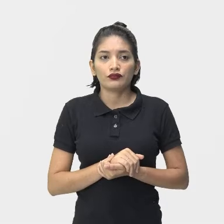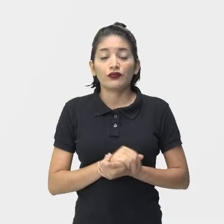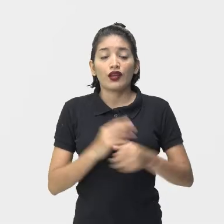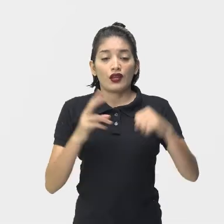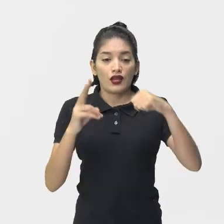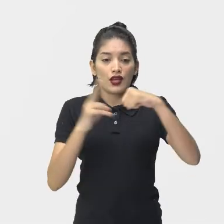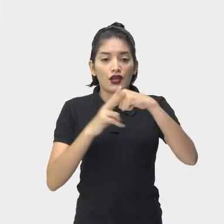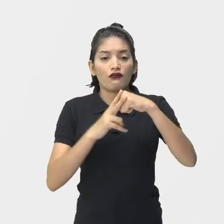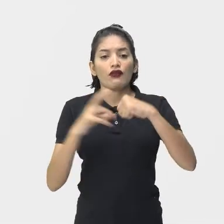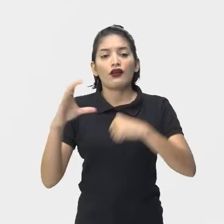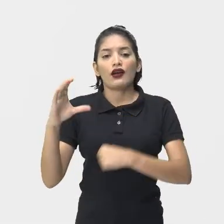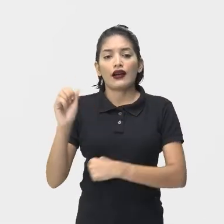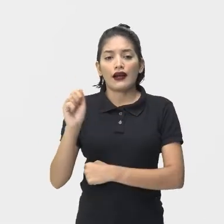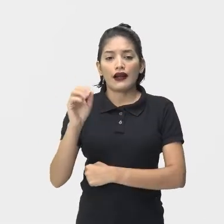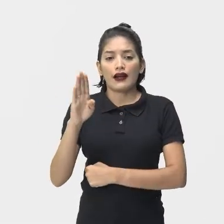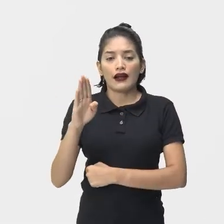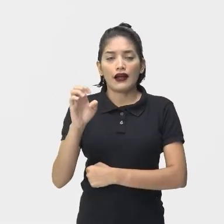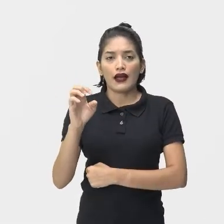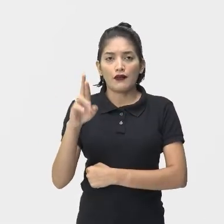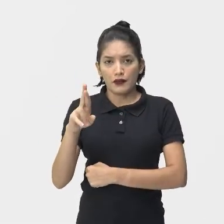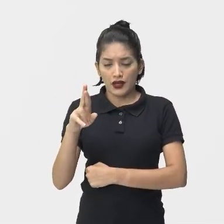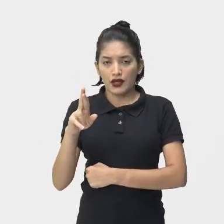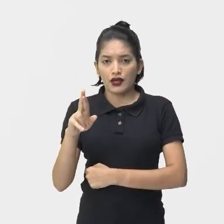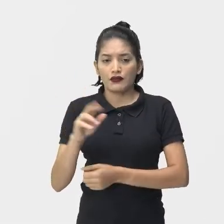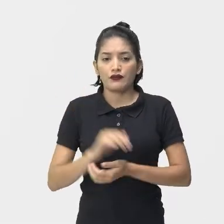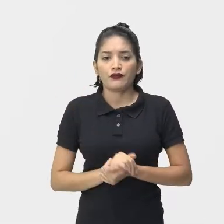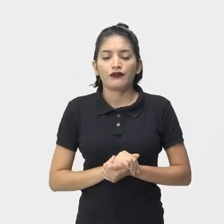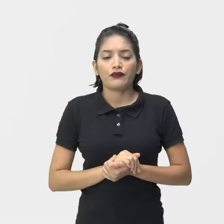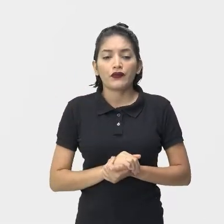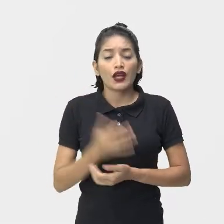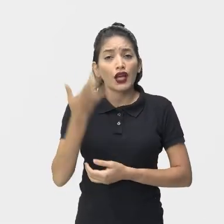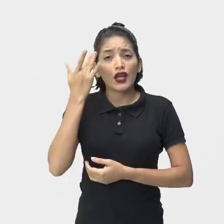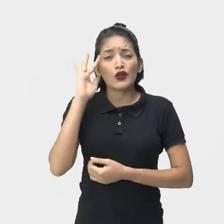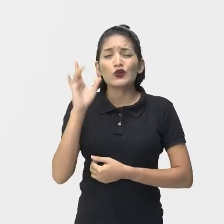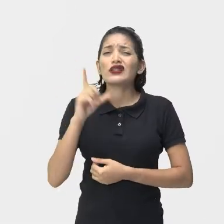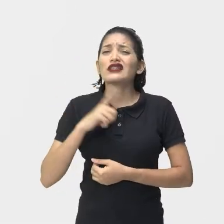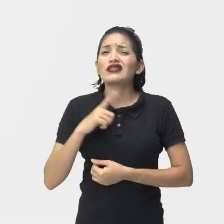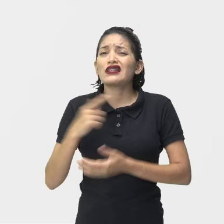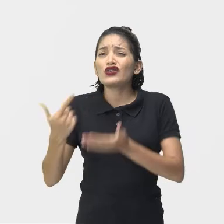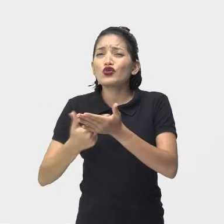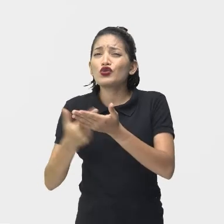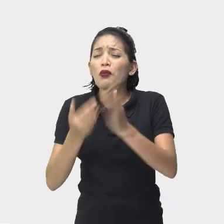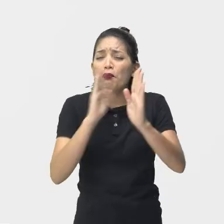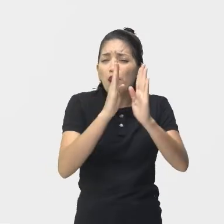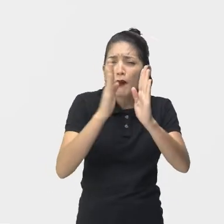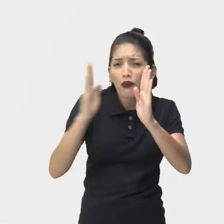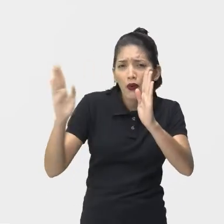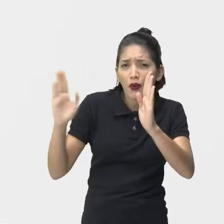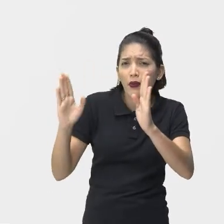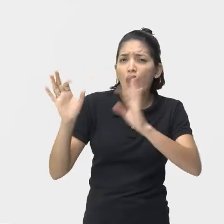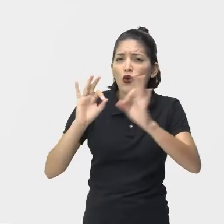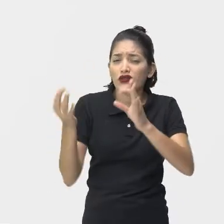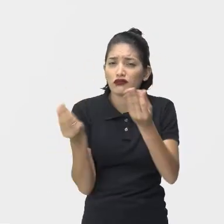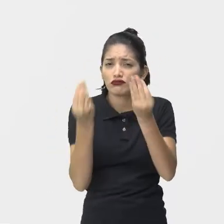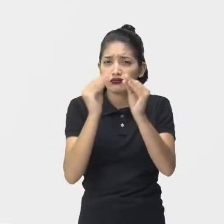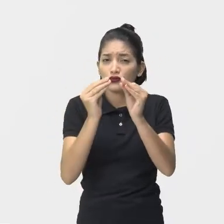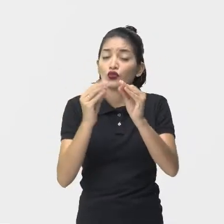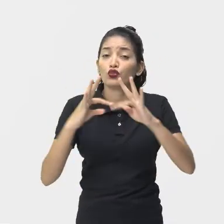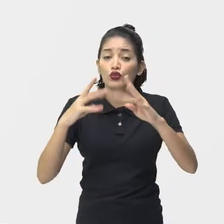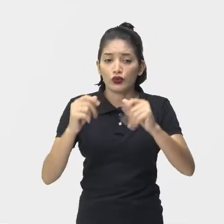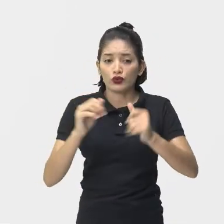verbo caber. Eu estou falando o quê? Não sei se caberão os livros na estante.